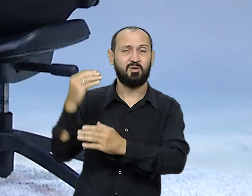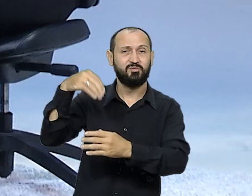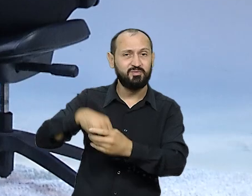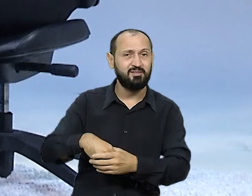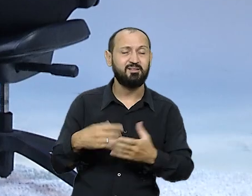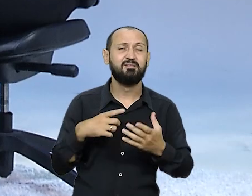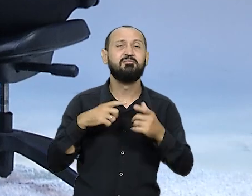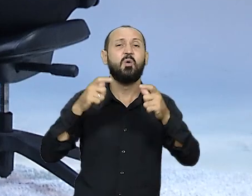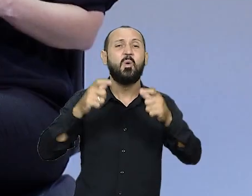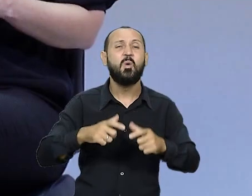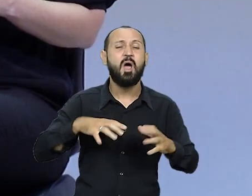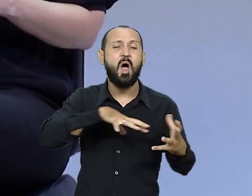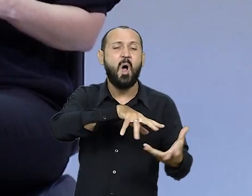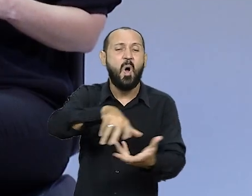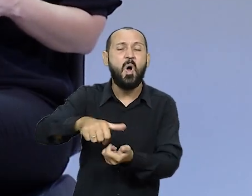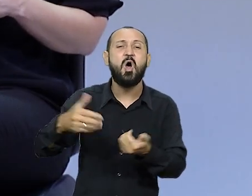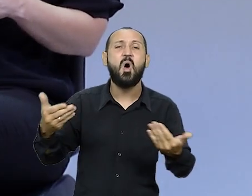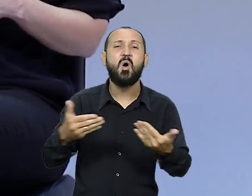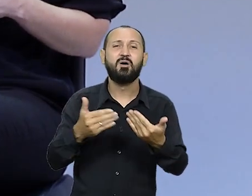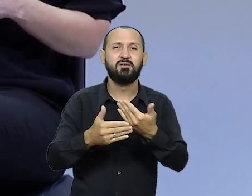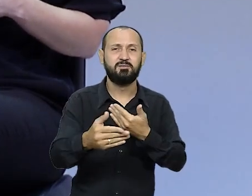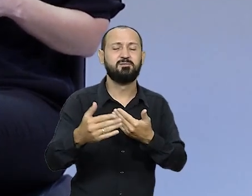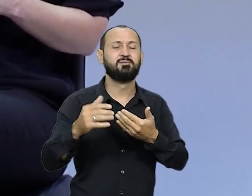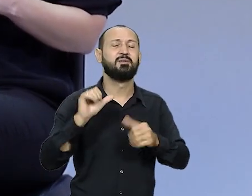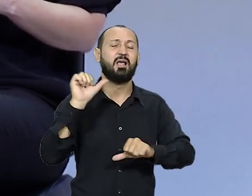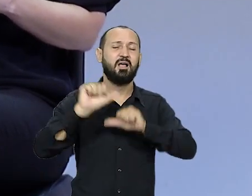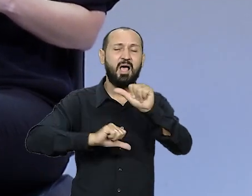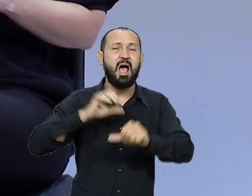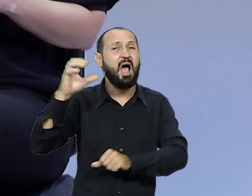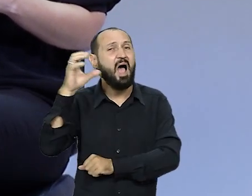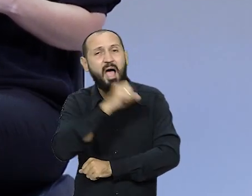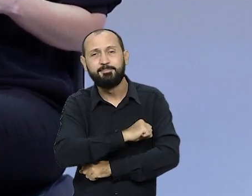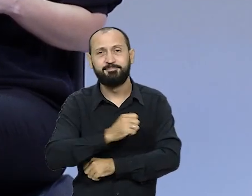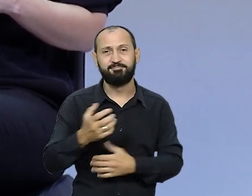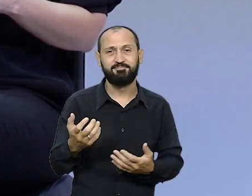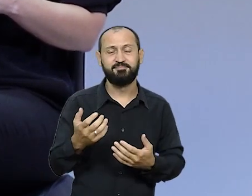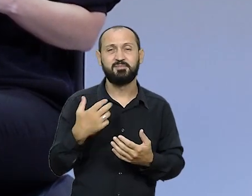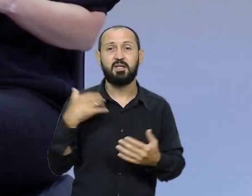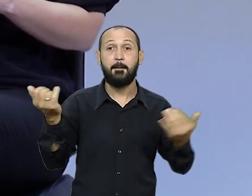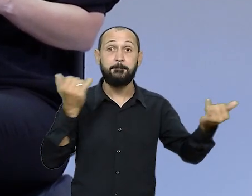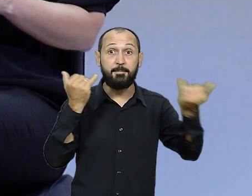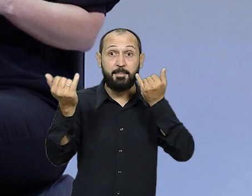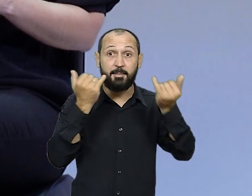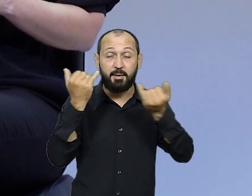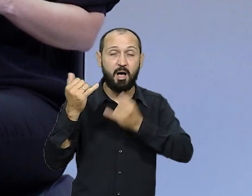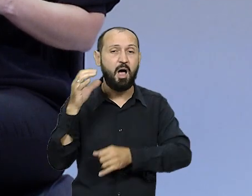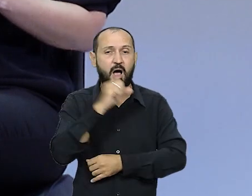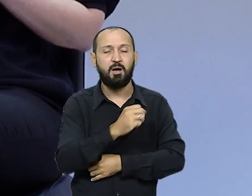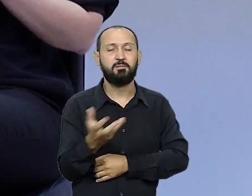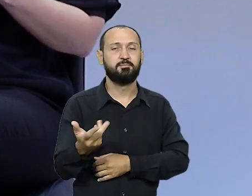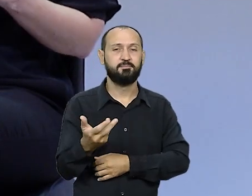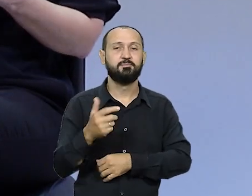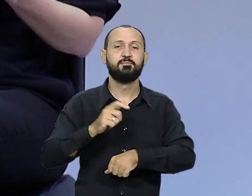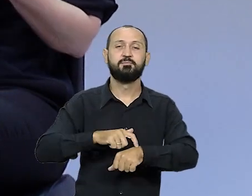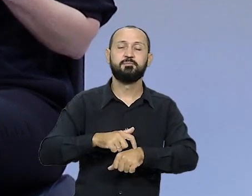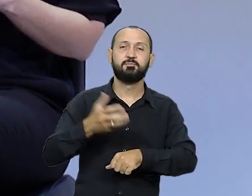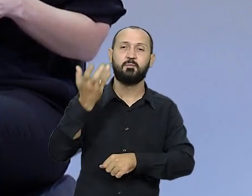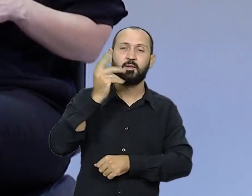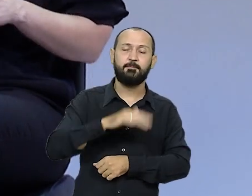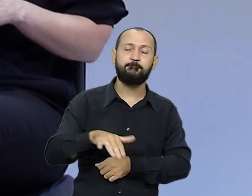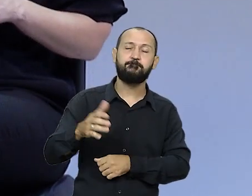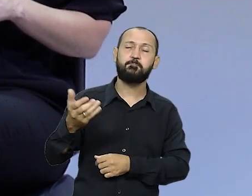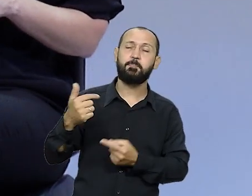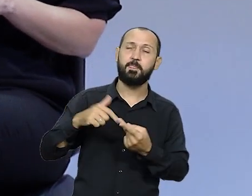vivemos num universo hoje muito dinâmico, muito rápido. Hoje as informações, elas voam. Quando você era criança, quando